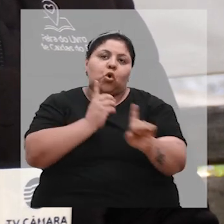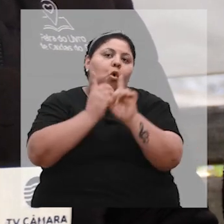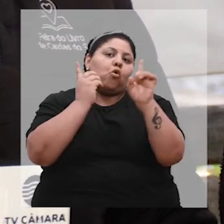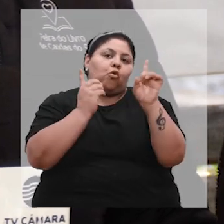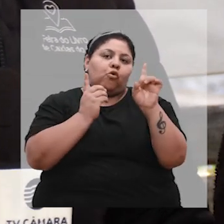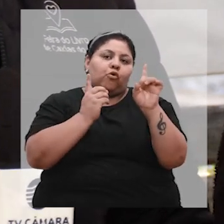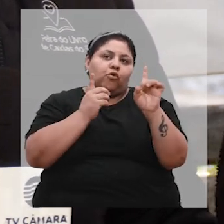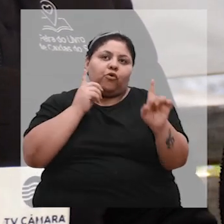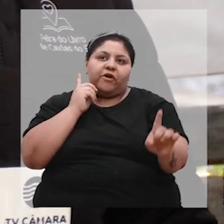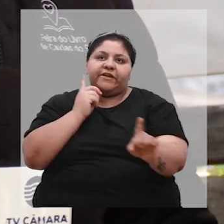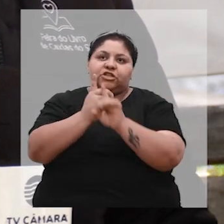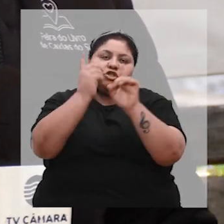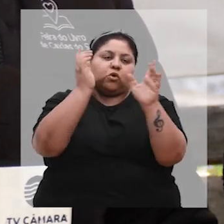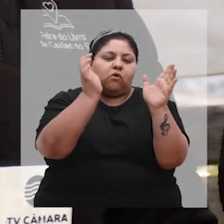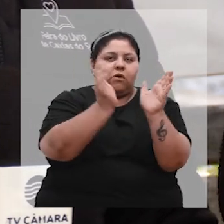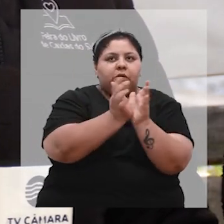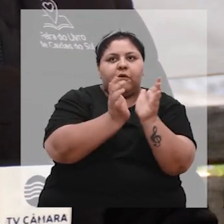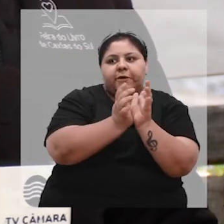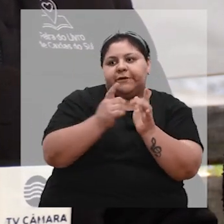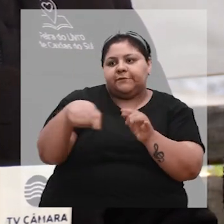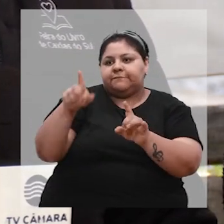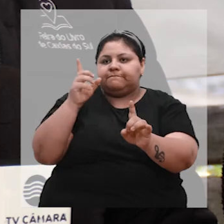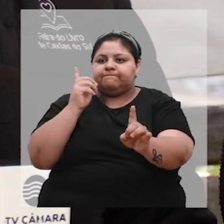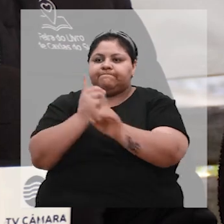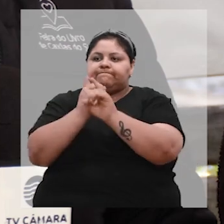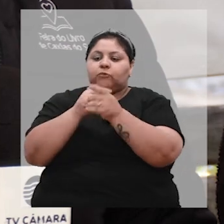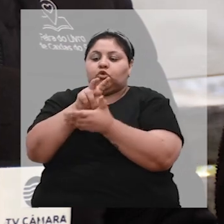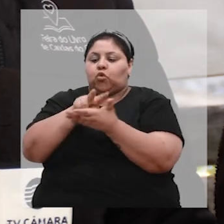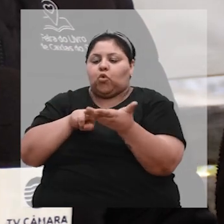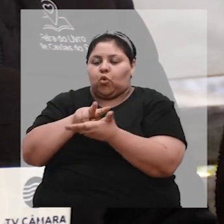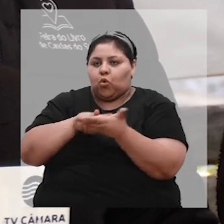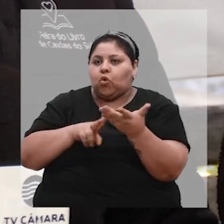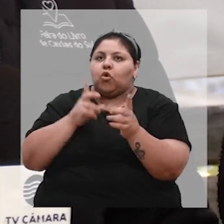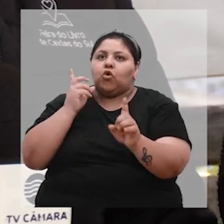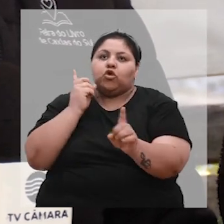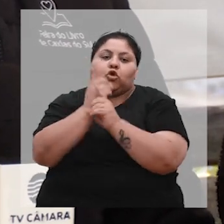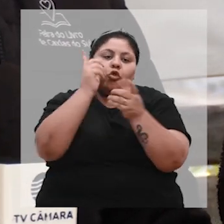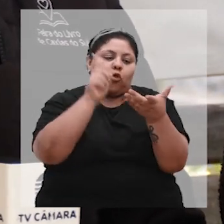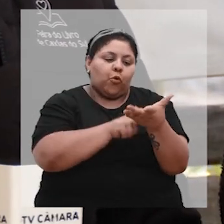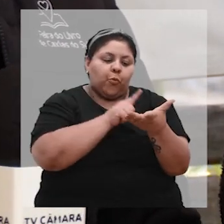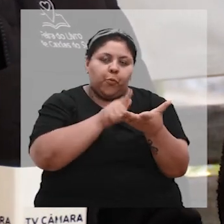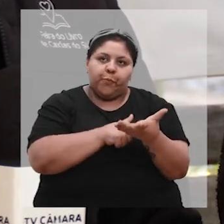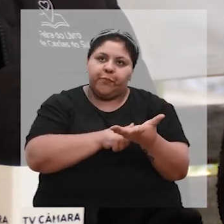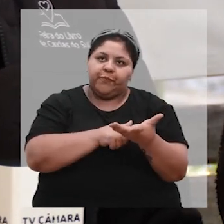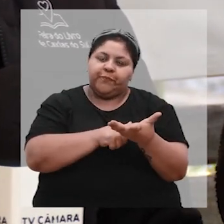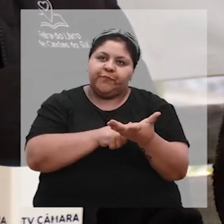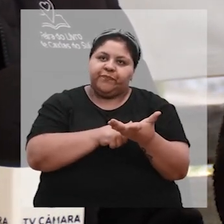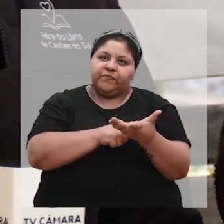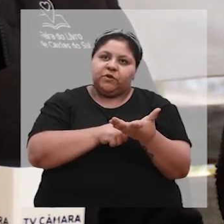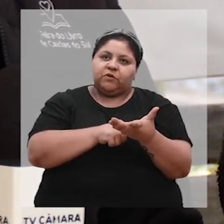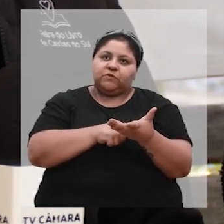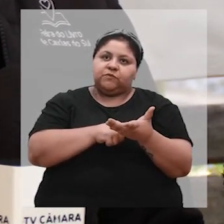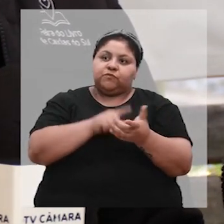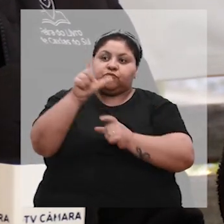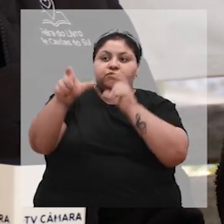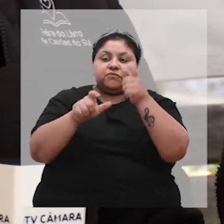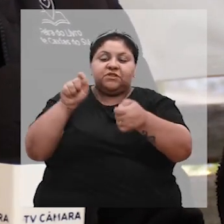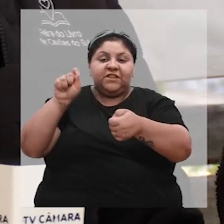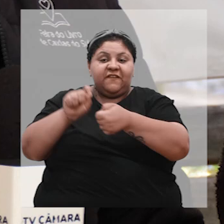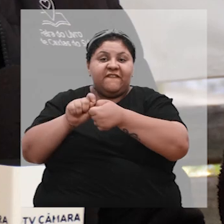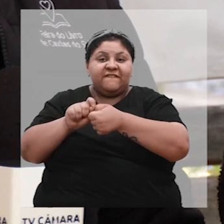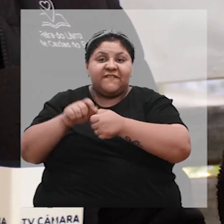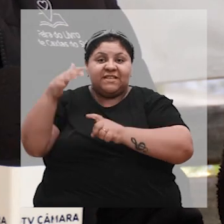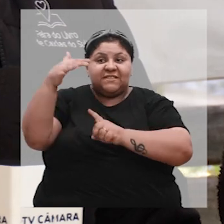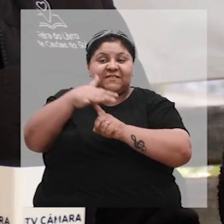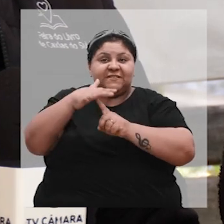muitos encontros. Então, a gente se encontra com os colegas, a gente se encontra com os leitores, a gente se encontra com os livros e com essa galera que faz a